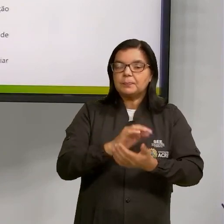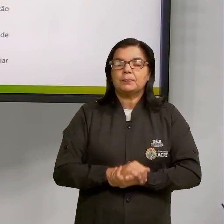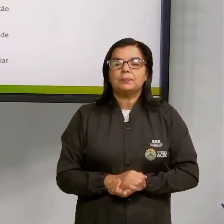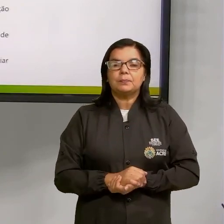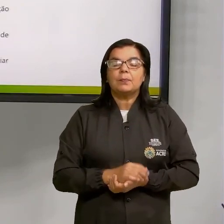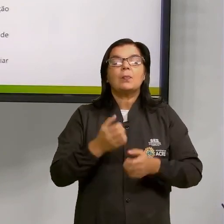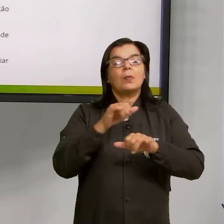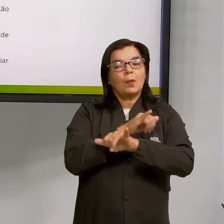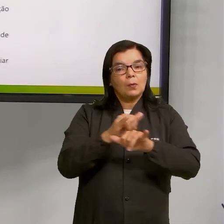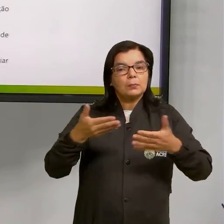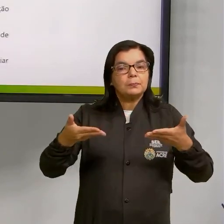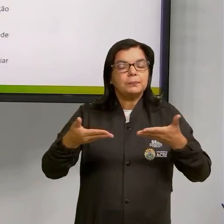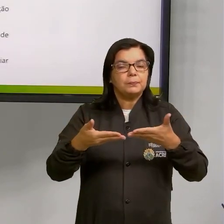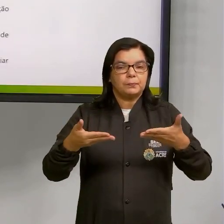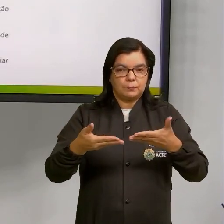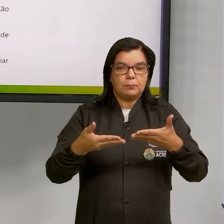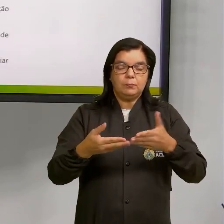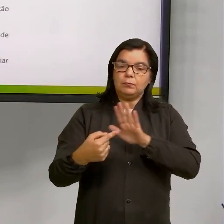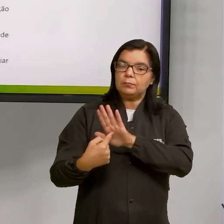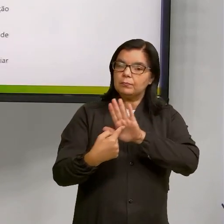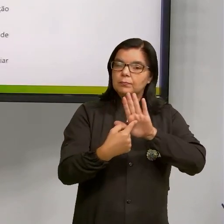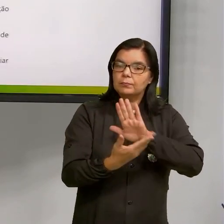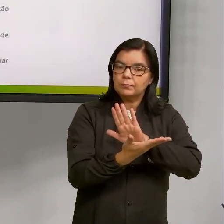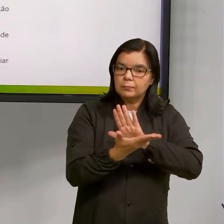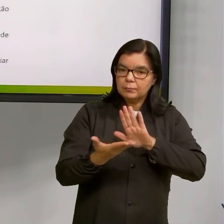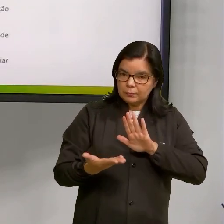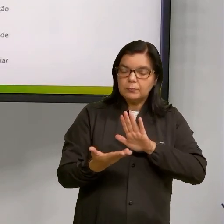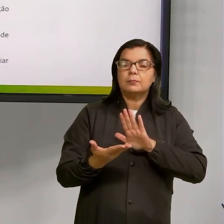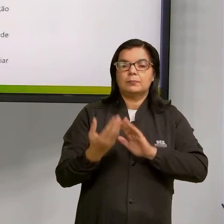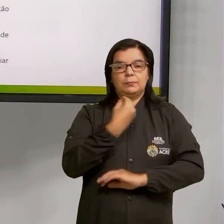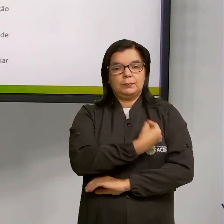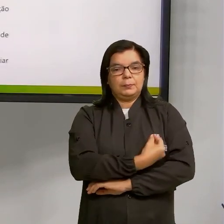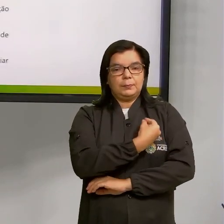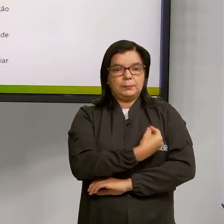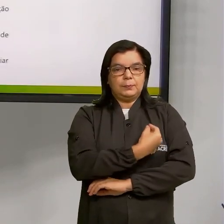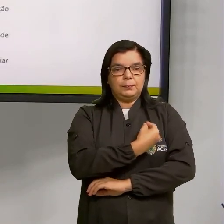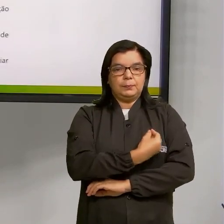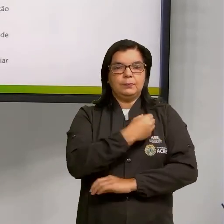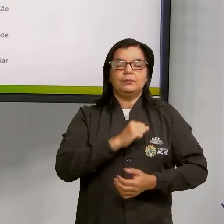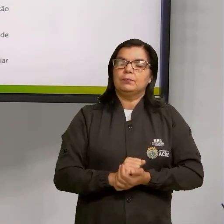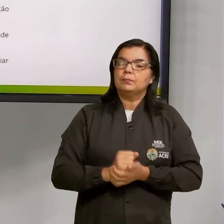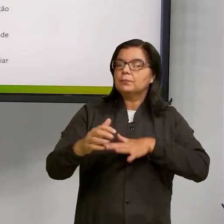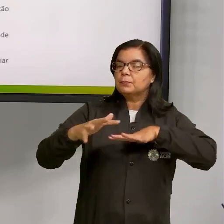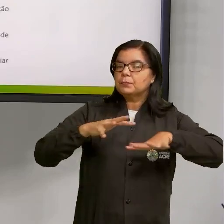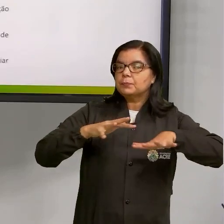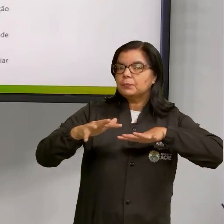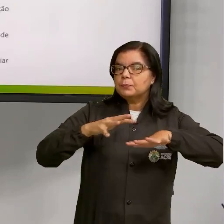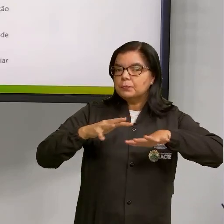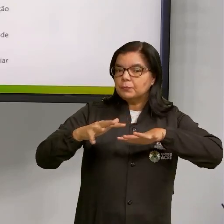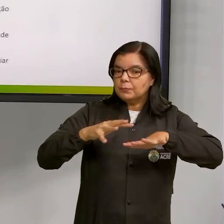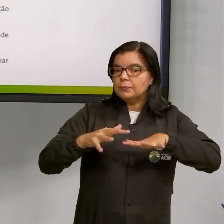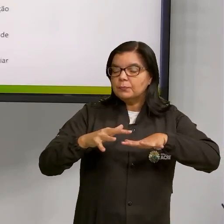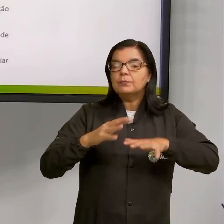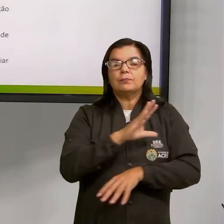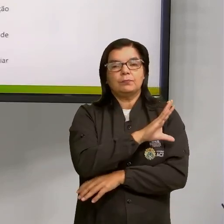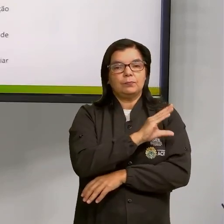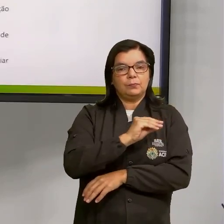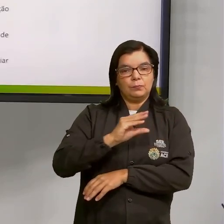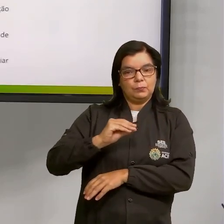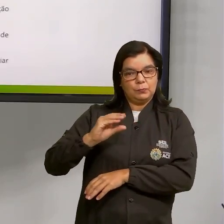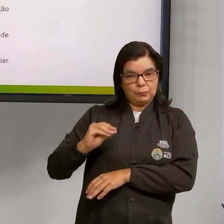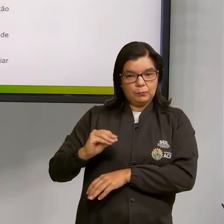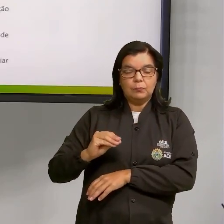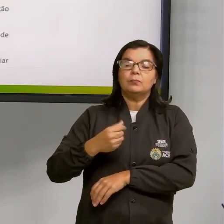As informações de agora, eu apresento a existência de movimentos juvenis,